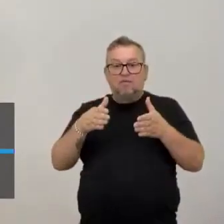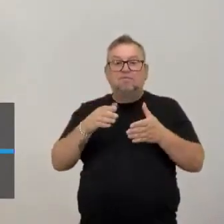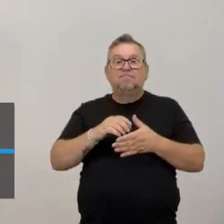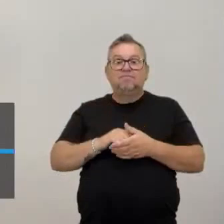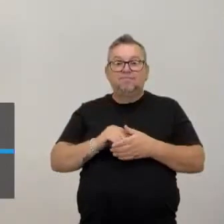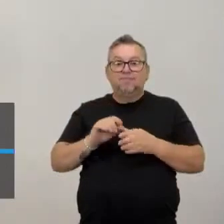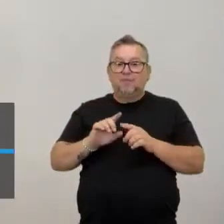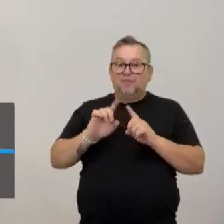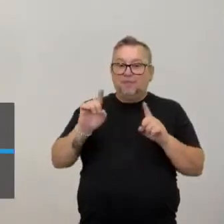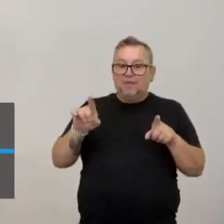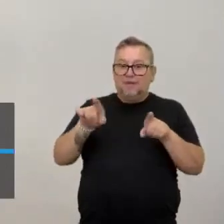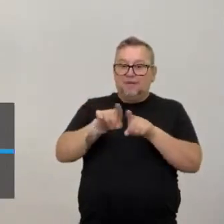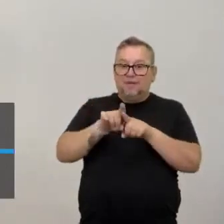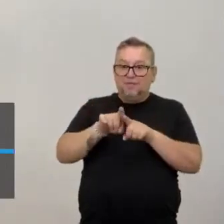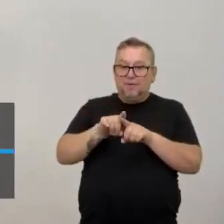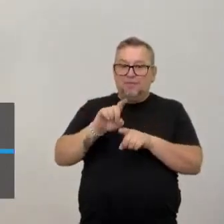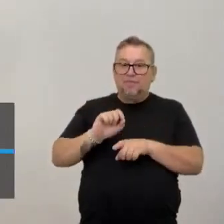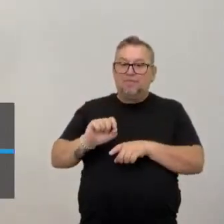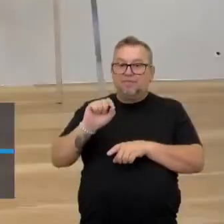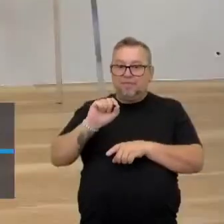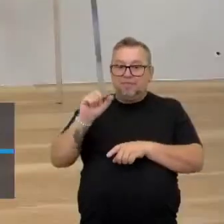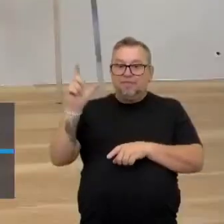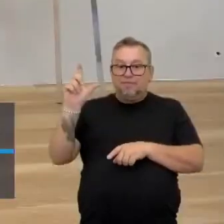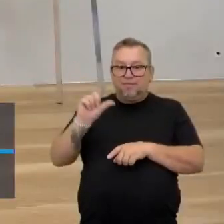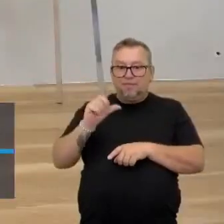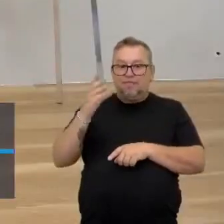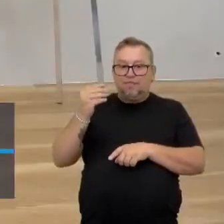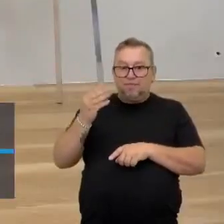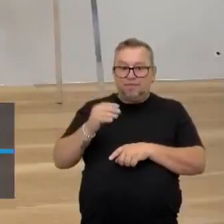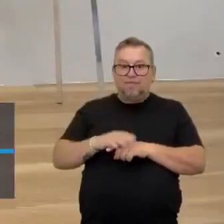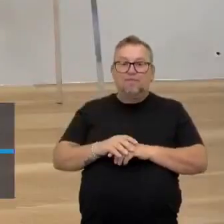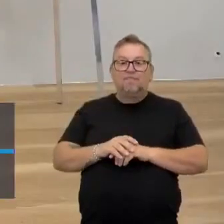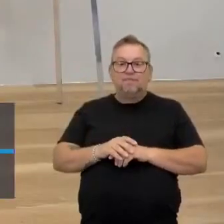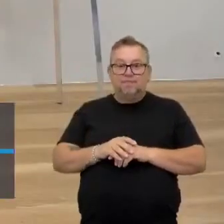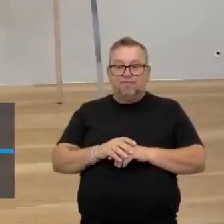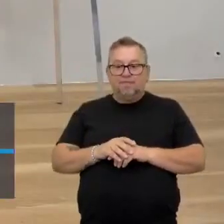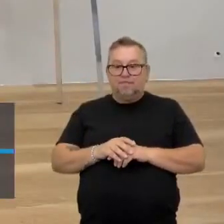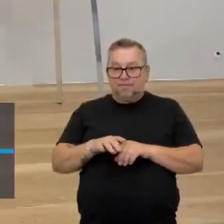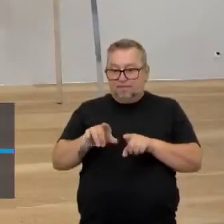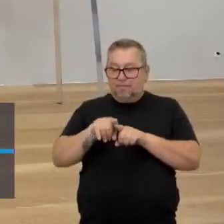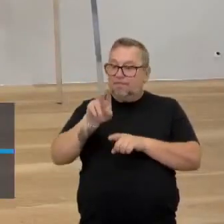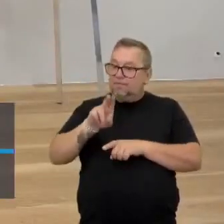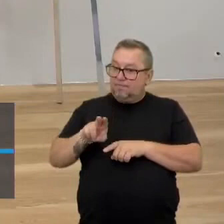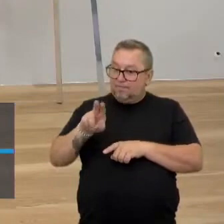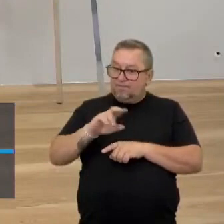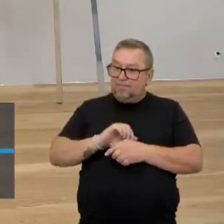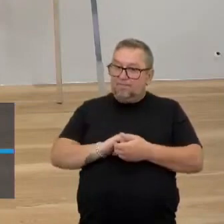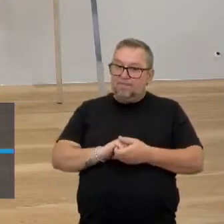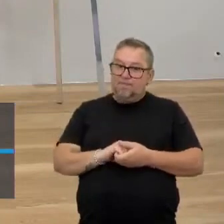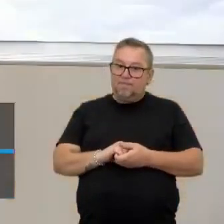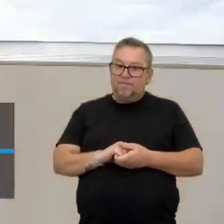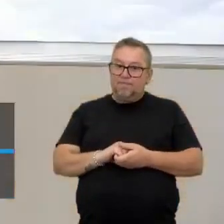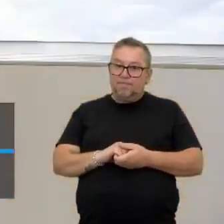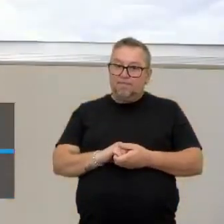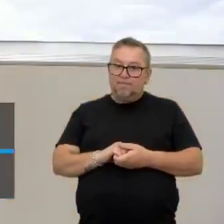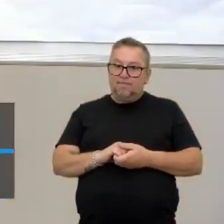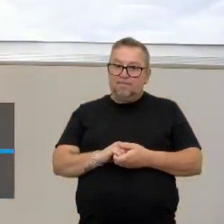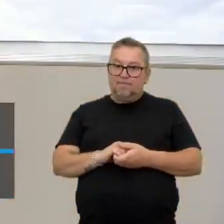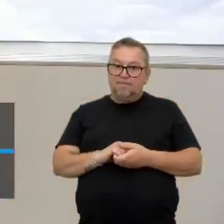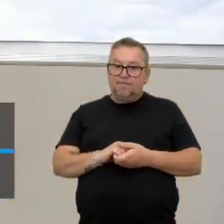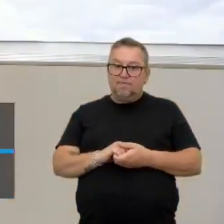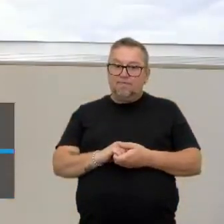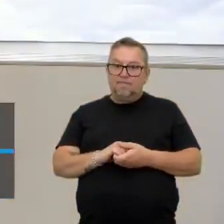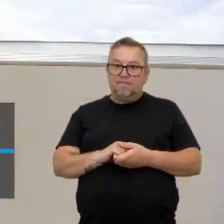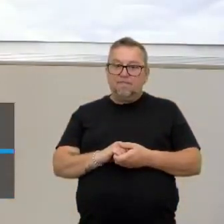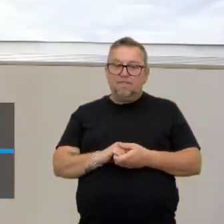rica, mas ela diminuiu muito a frequência, né, de utilização. Isso. Vamos ver agora